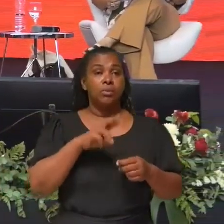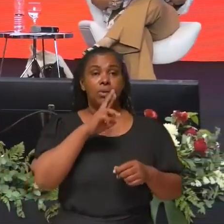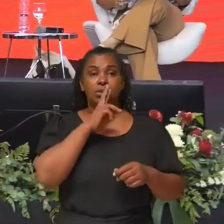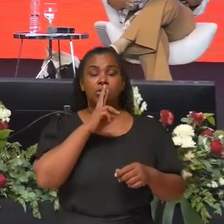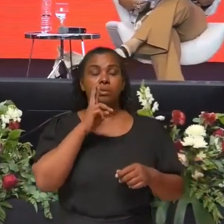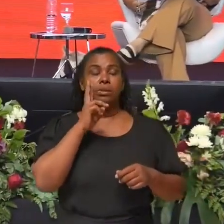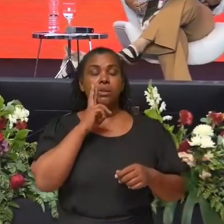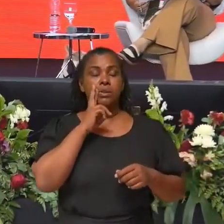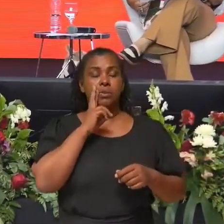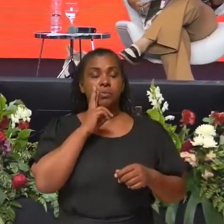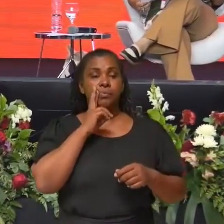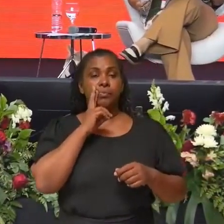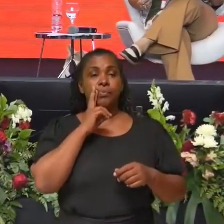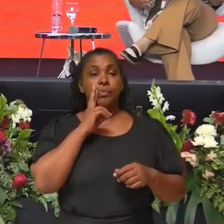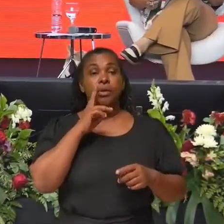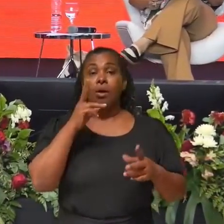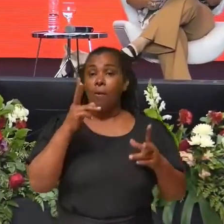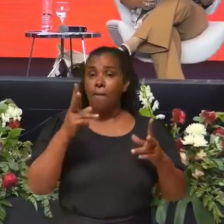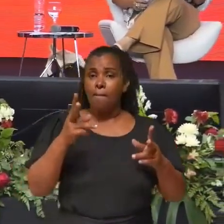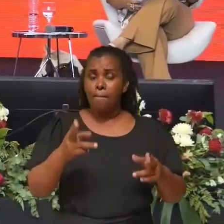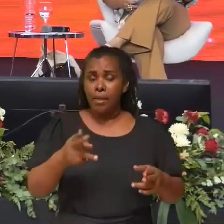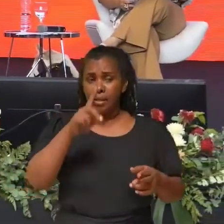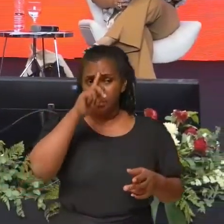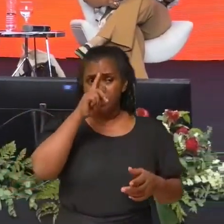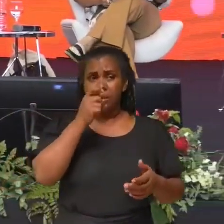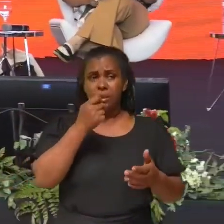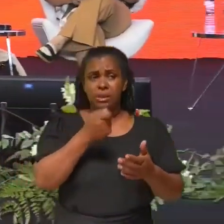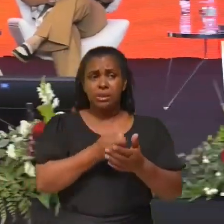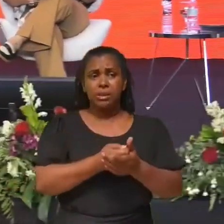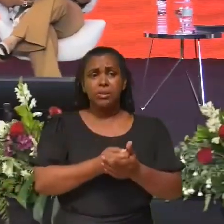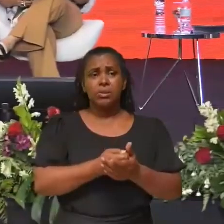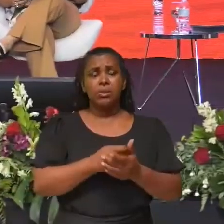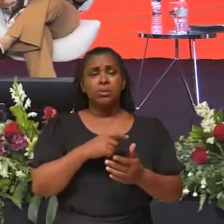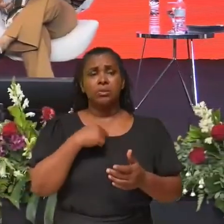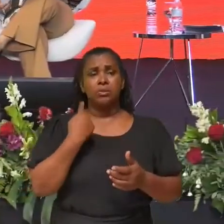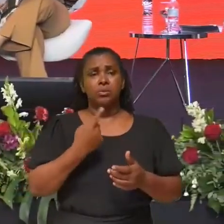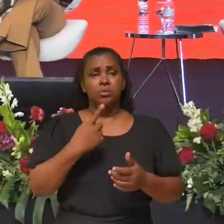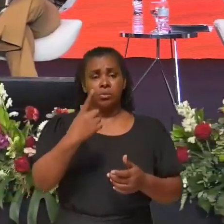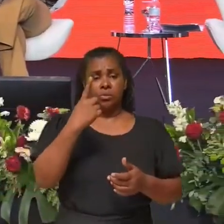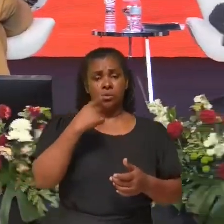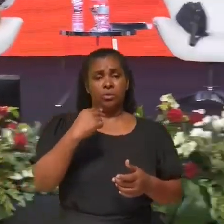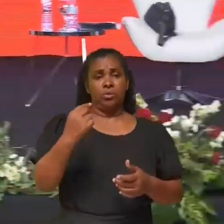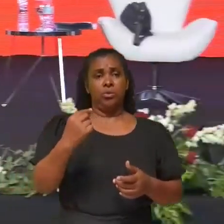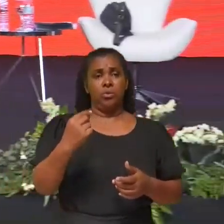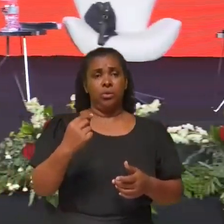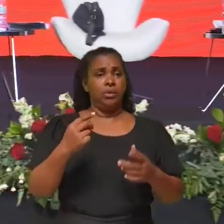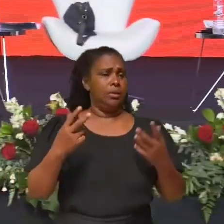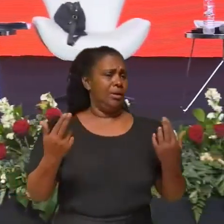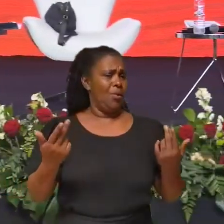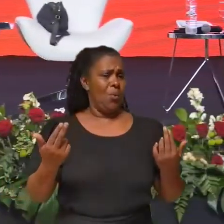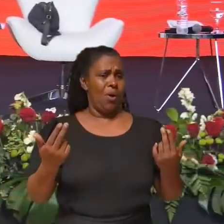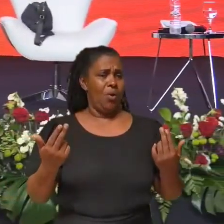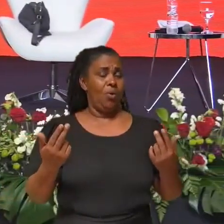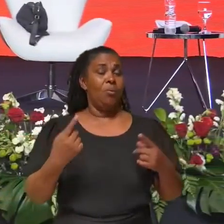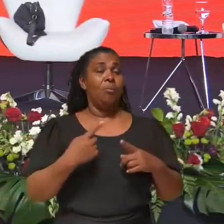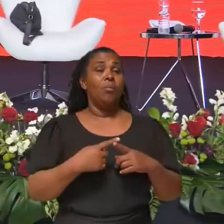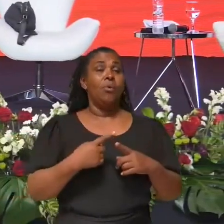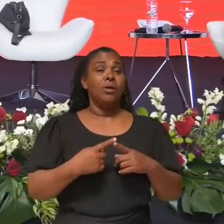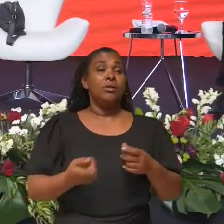mesmo critério que faz com que o outro nos escolha. É a mesma coisa. Por que que a gente volta num restaurante?